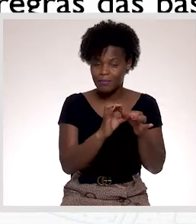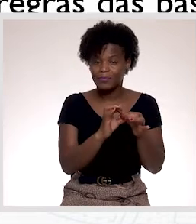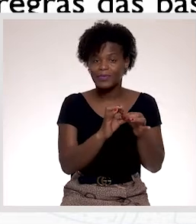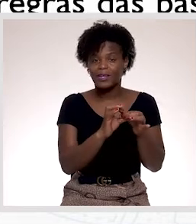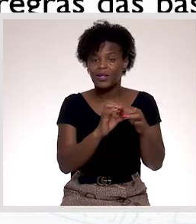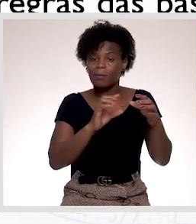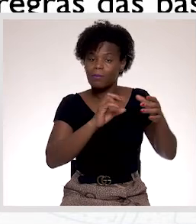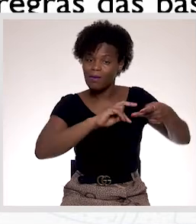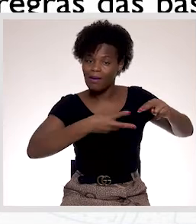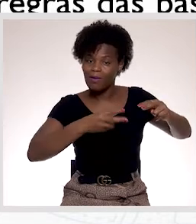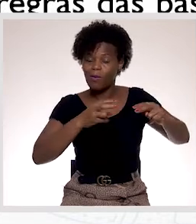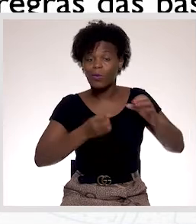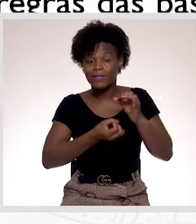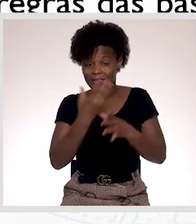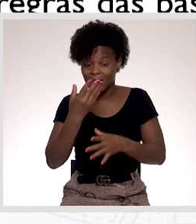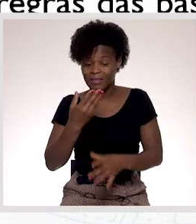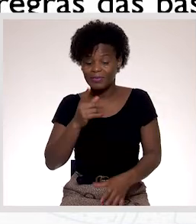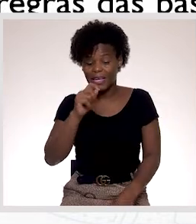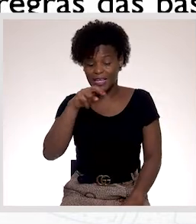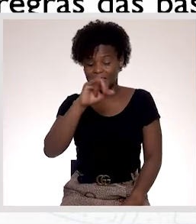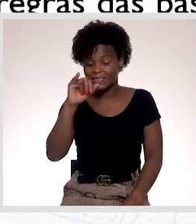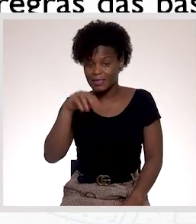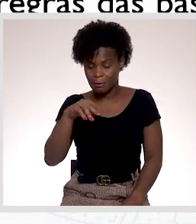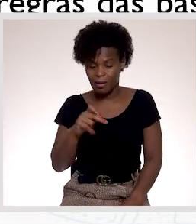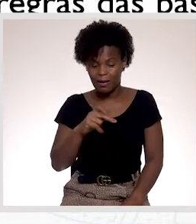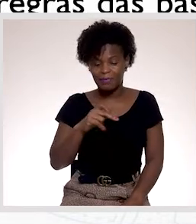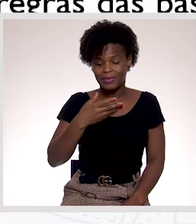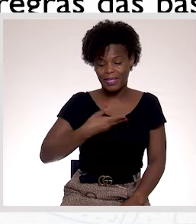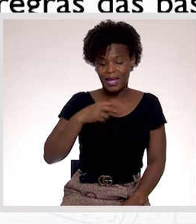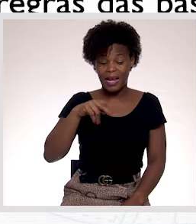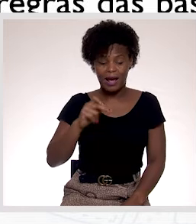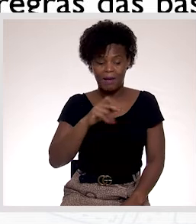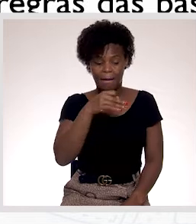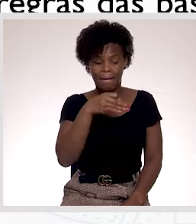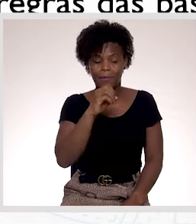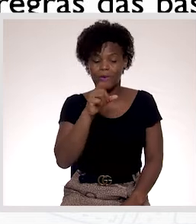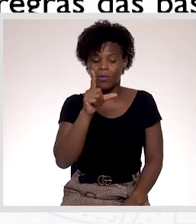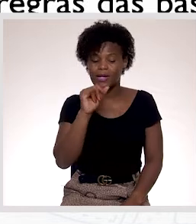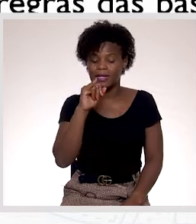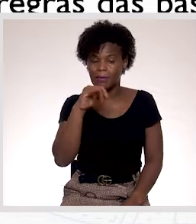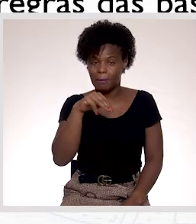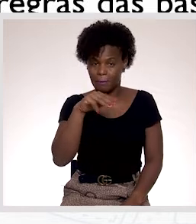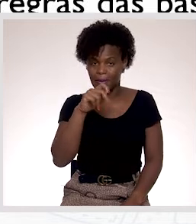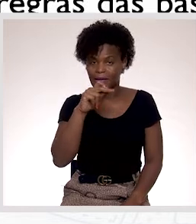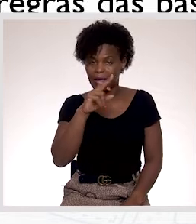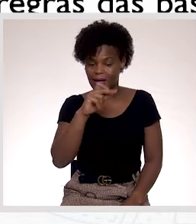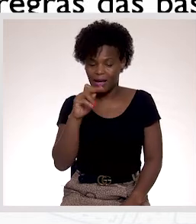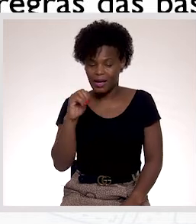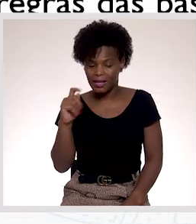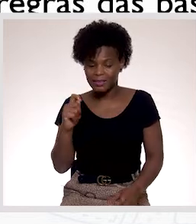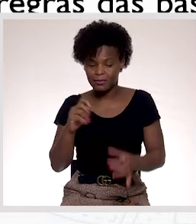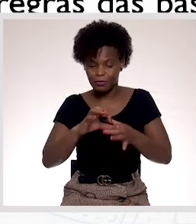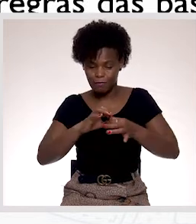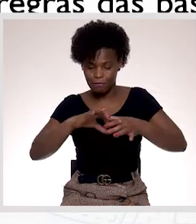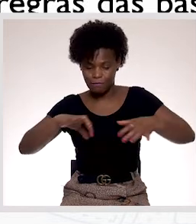do DNA, na presença de uma enzima que é DNA polimerase, afastam-se devido à ruptura das ligações de